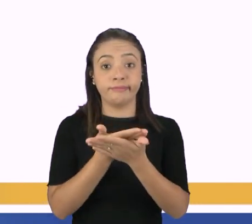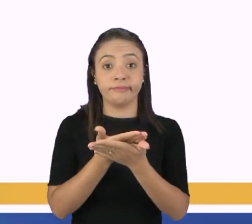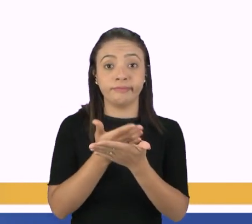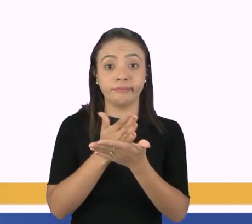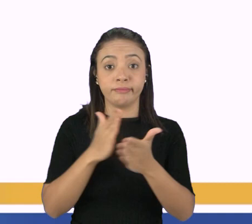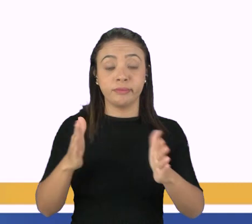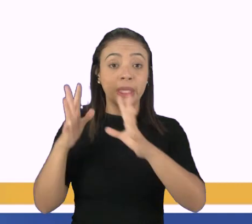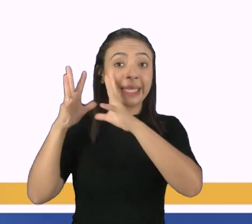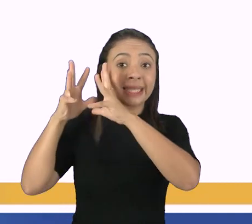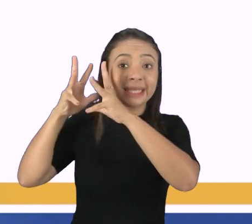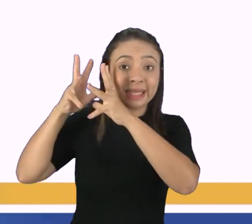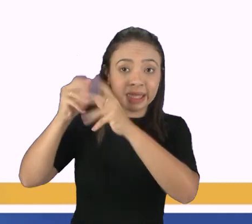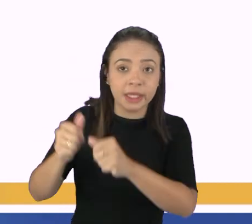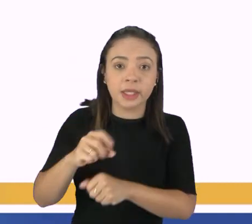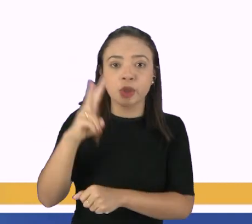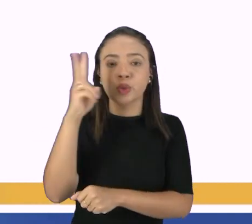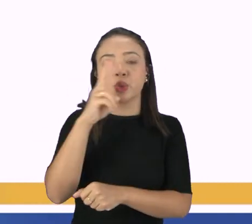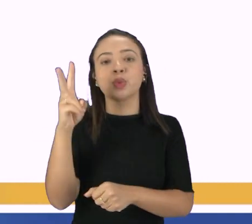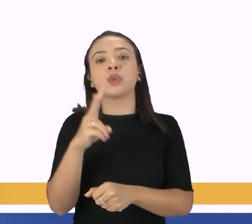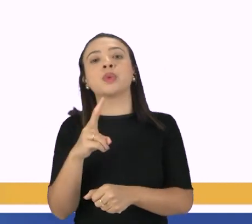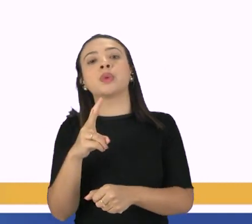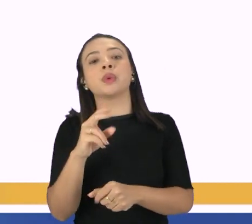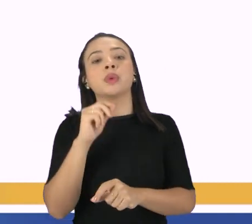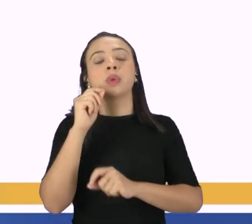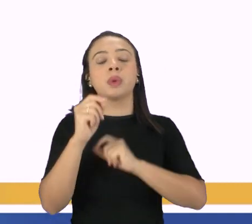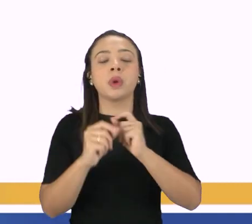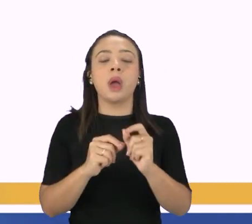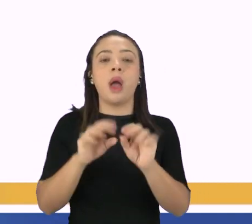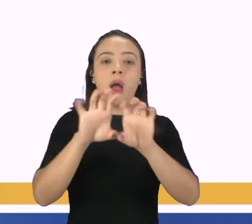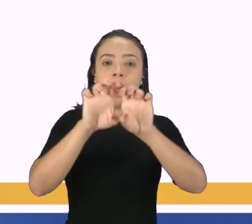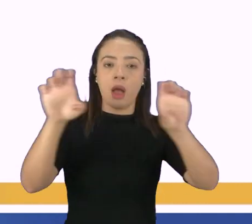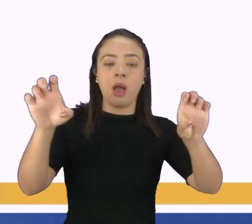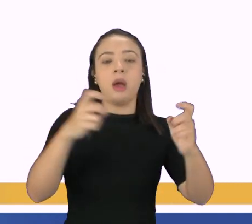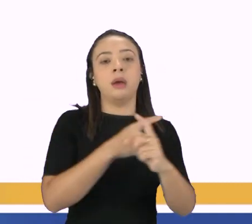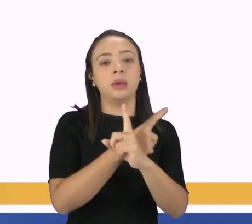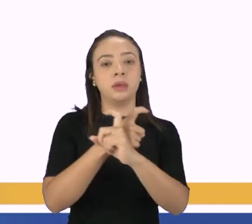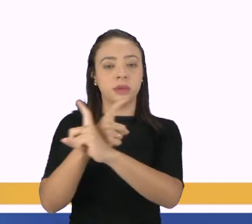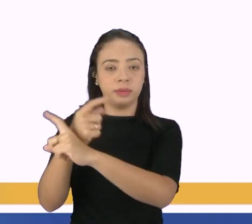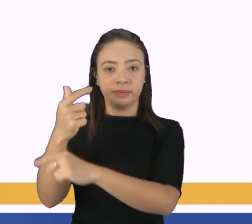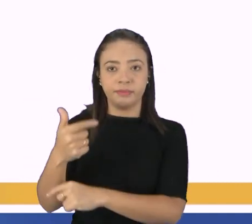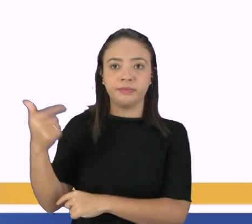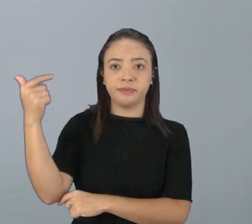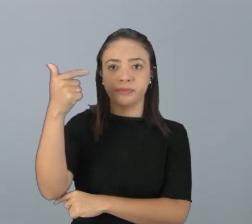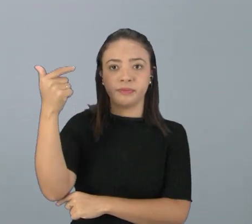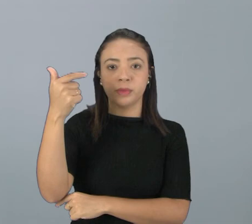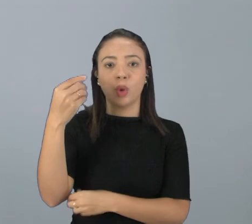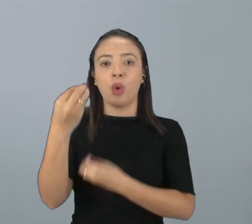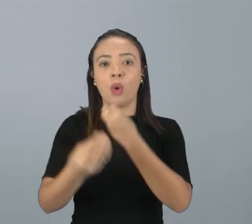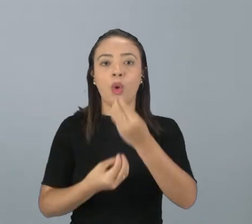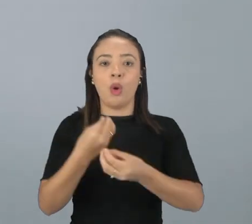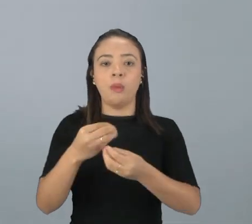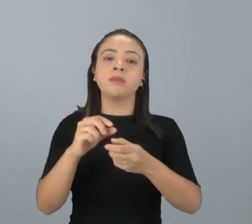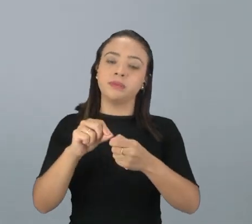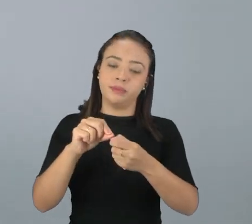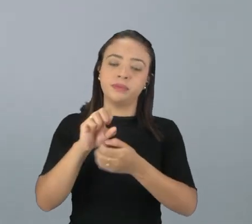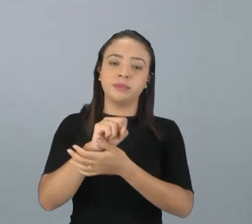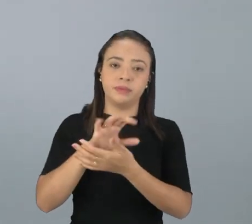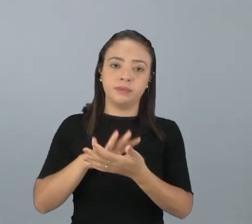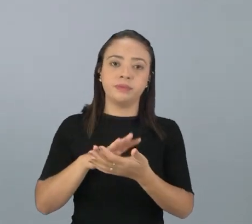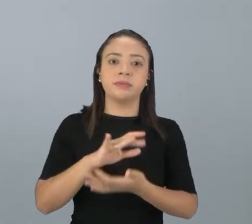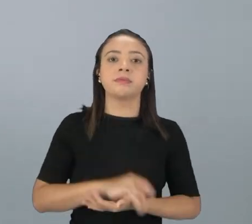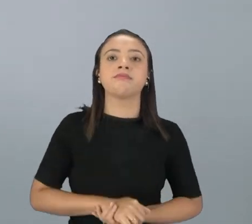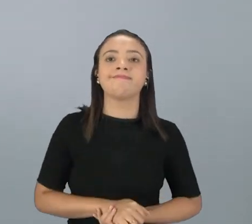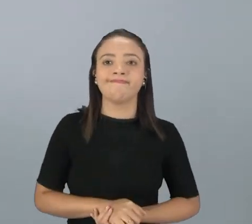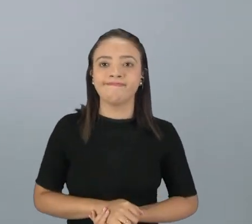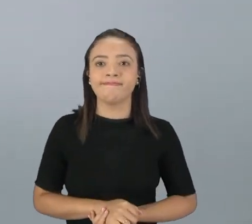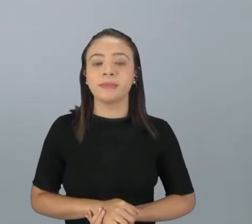nós retomamos o conteúdo de equações polinomiais do segundo grau completas, né, através da resolução de